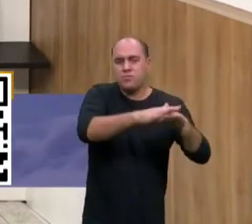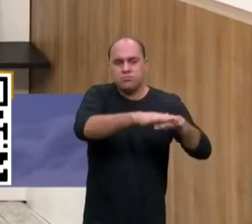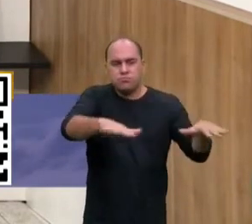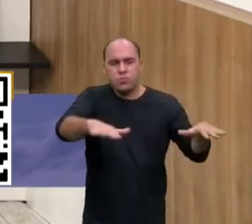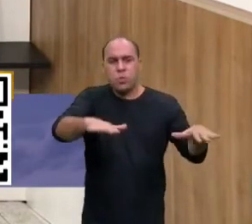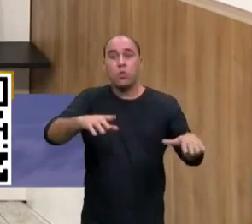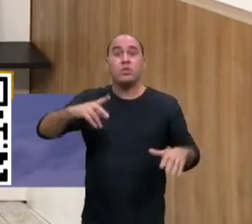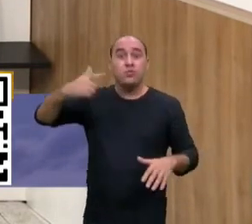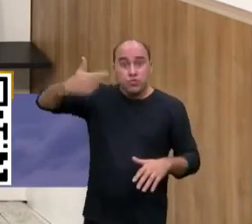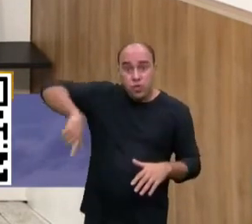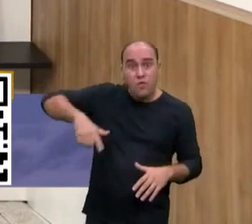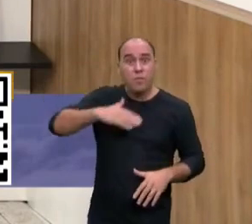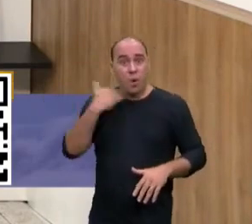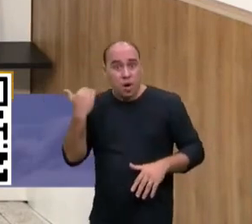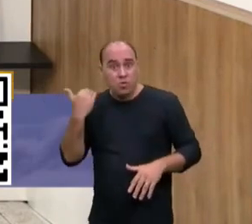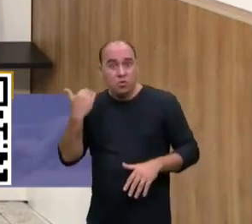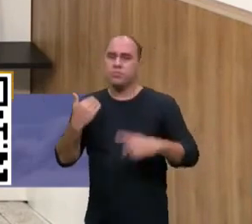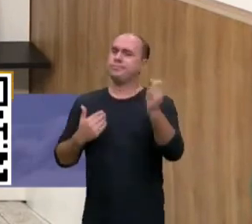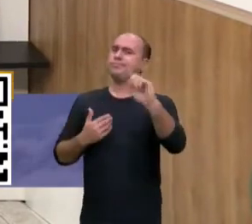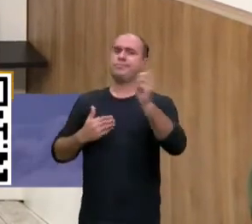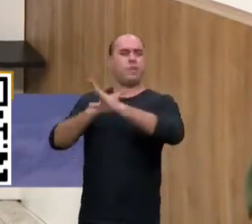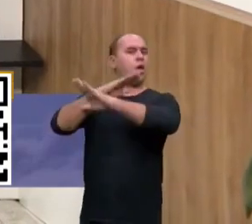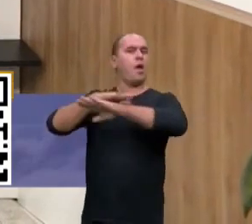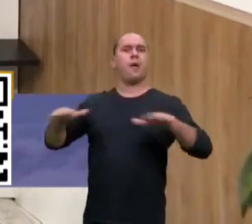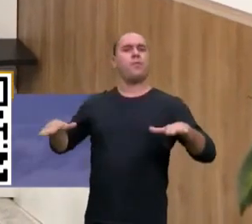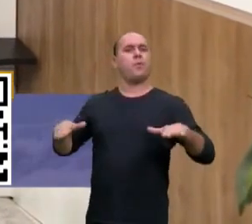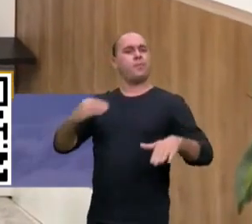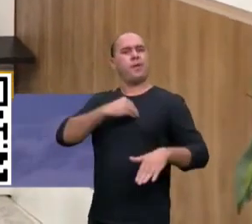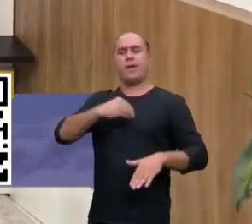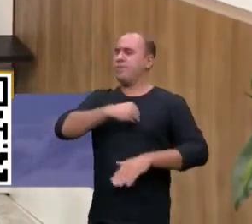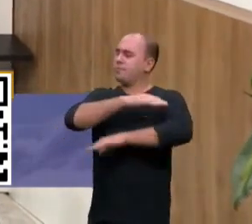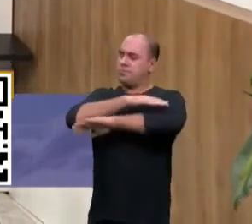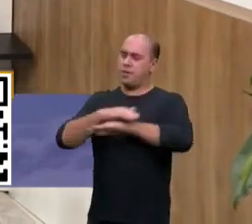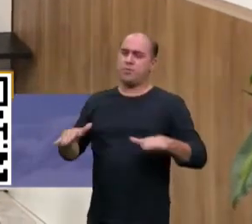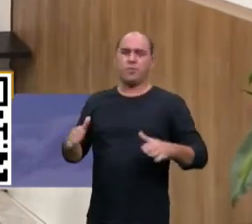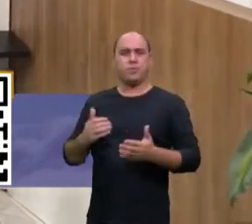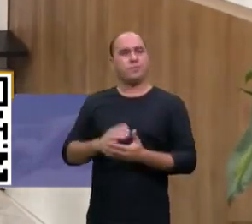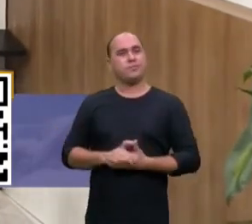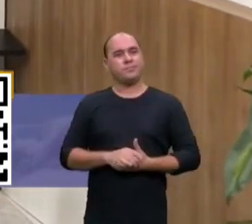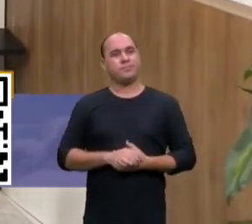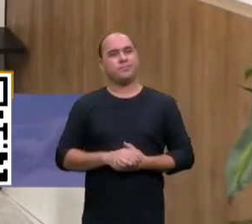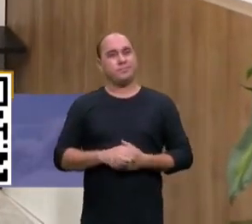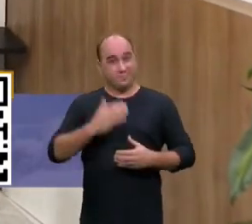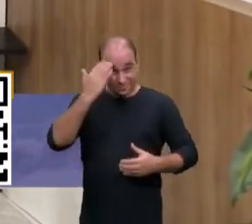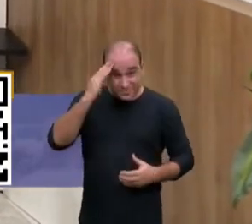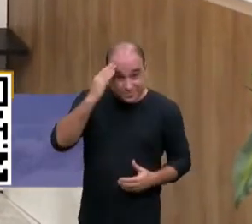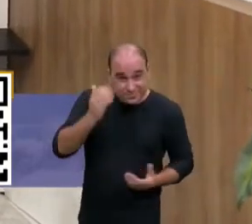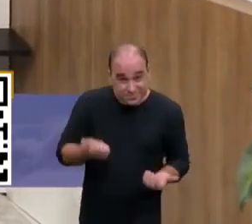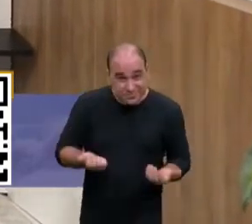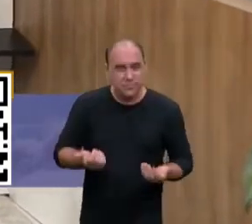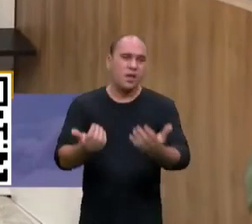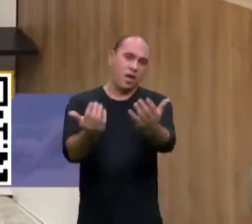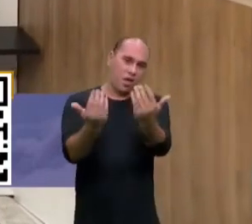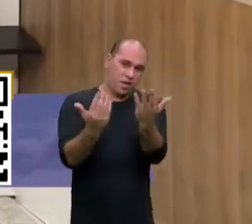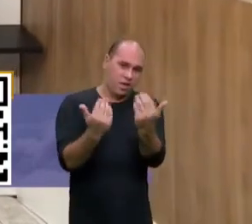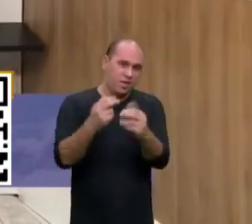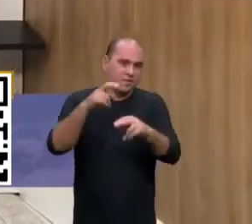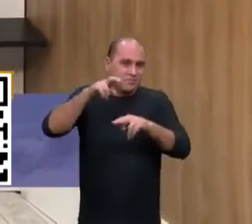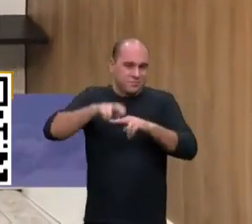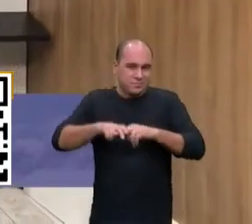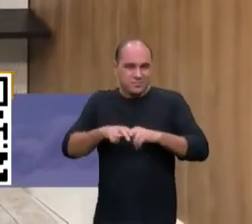sofrimento e na morte amém a brincar vem comigo aqui nessa nesse momento da nossa cadeirinha